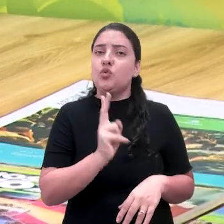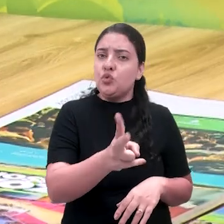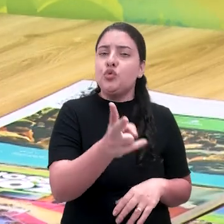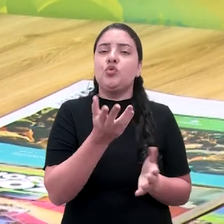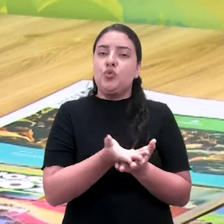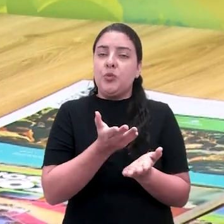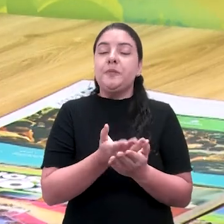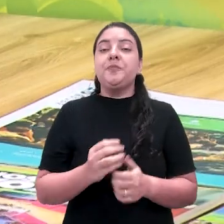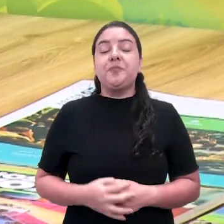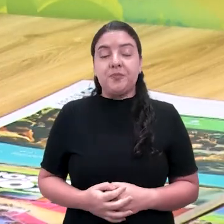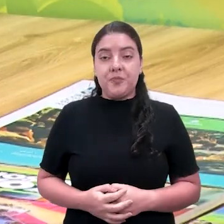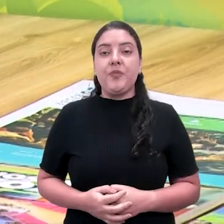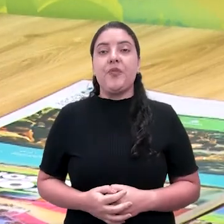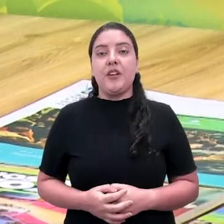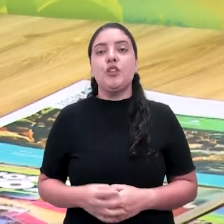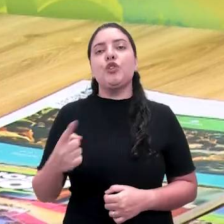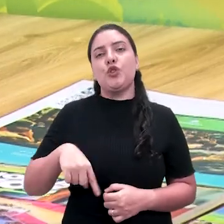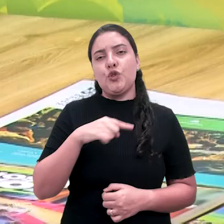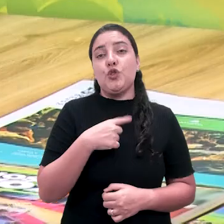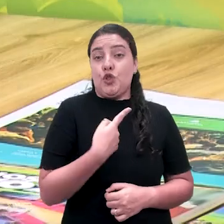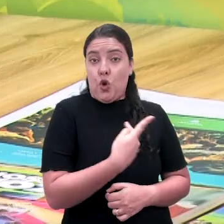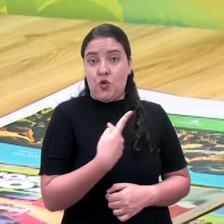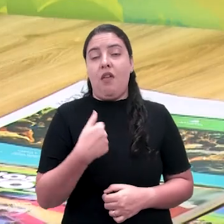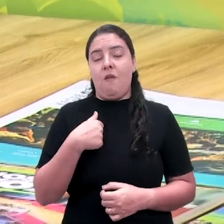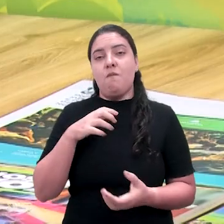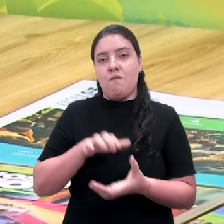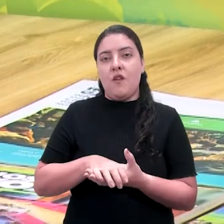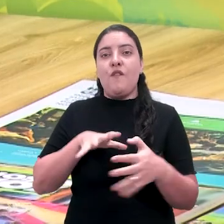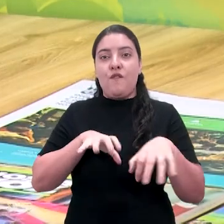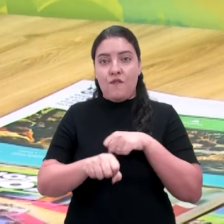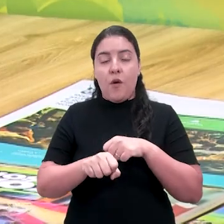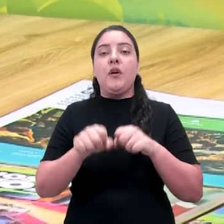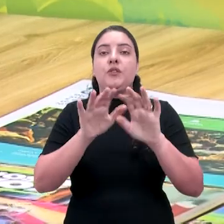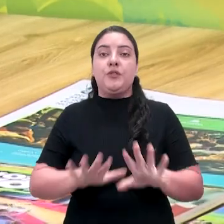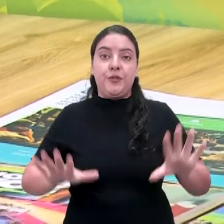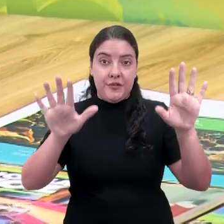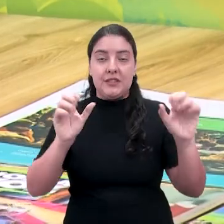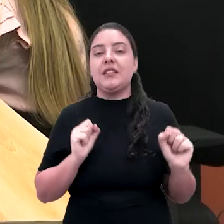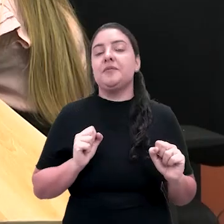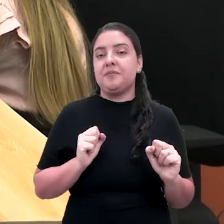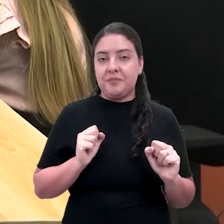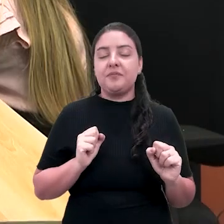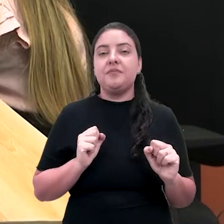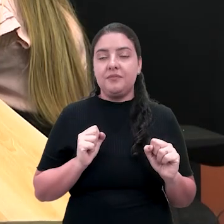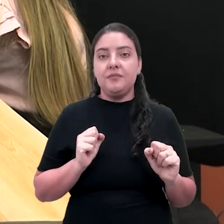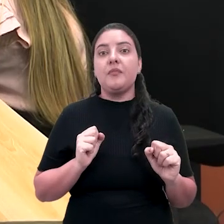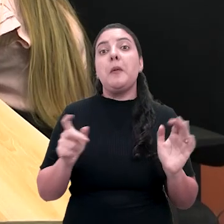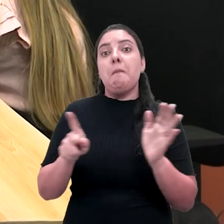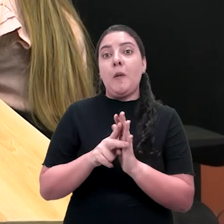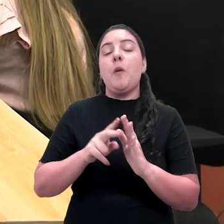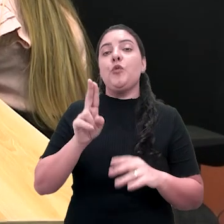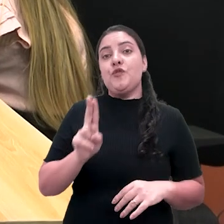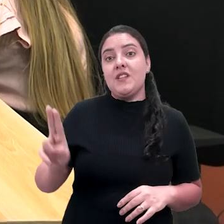continuarem estudando. Então, nós 2 somos formados pela Universidade Federal do Ceará. Que massa. Na universidade